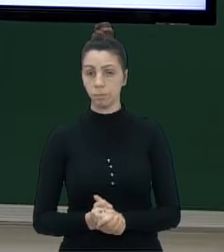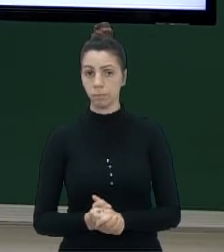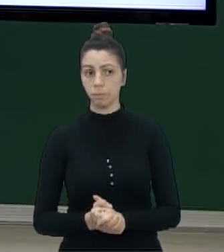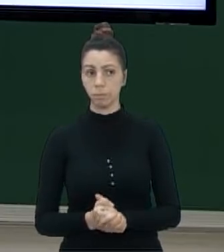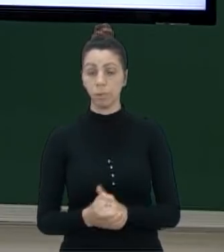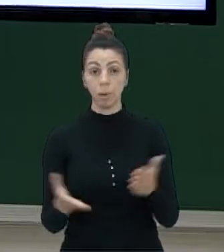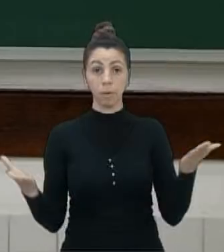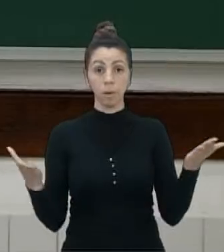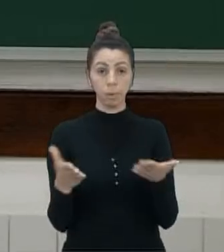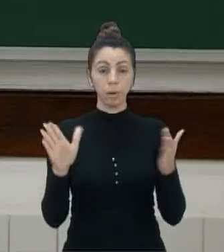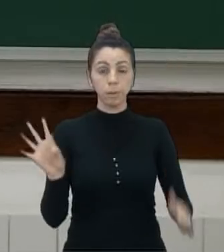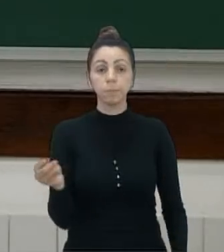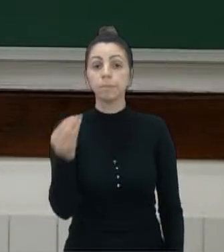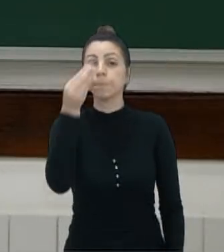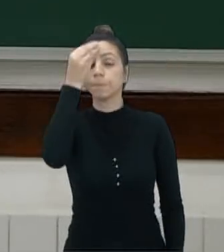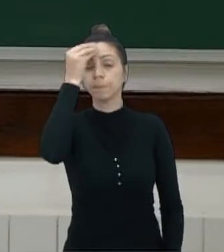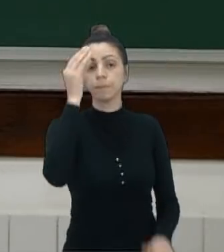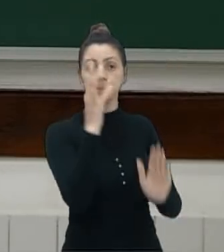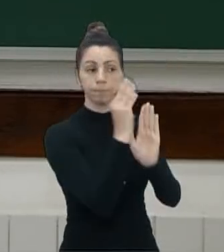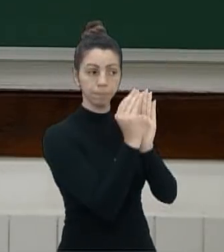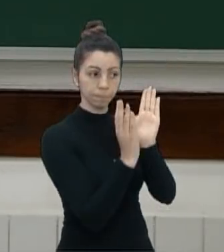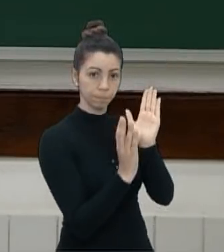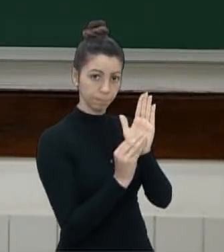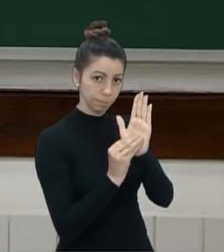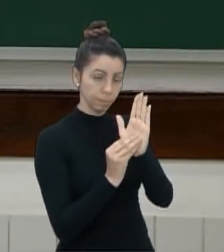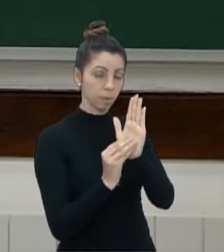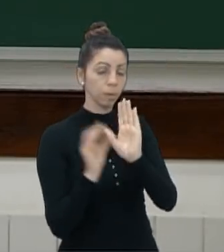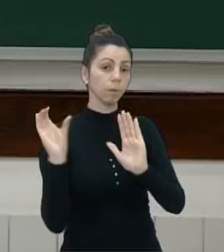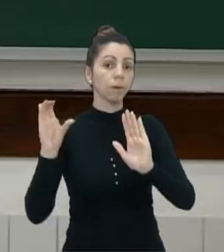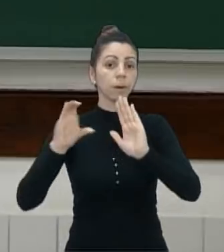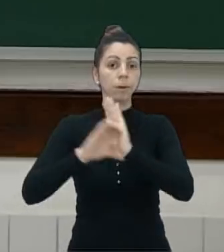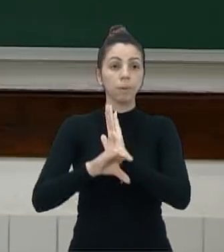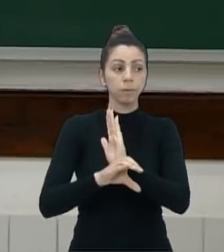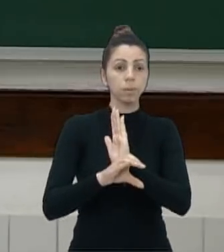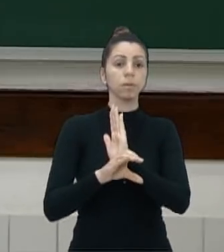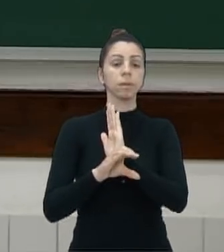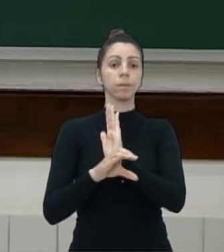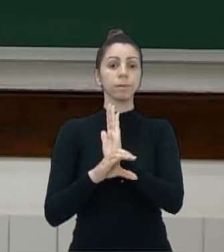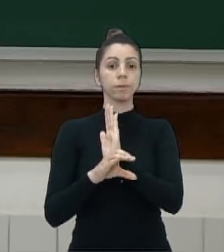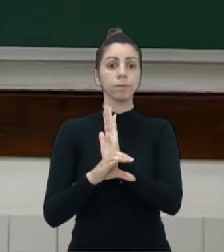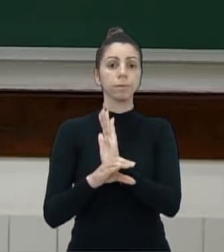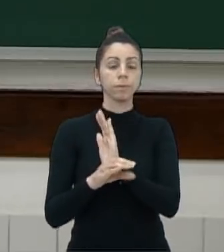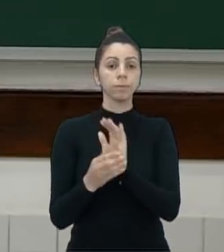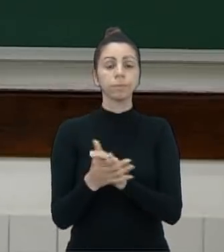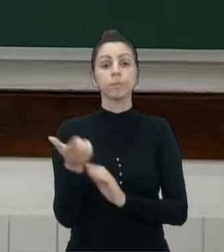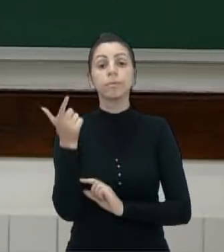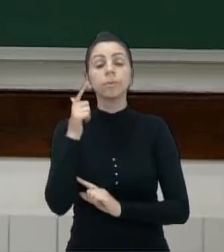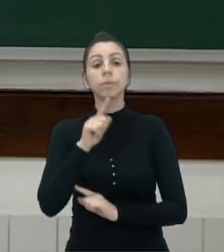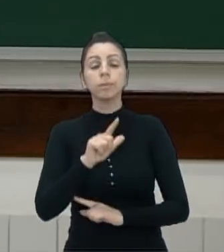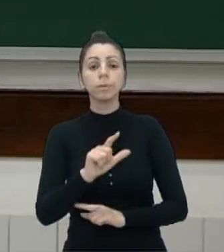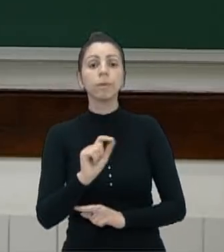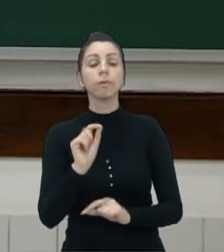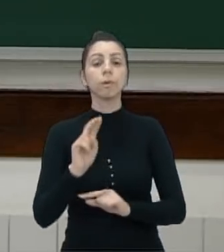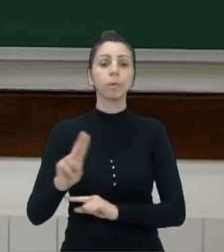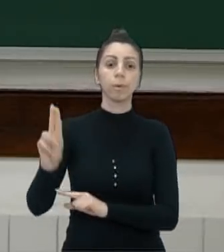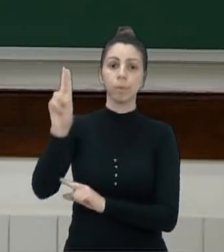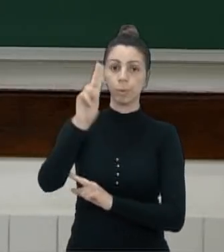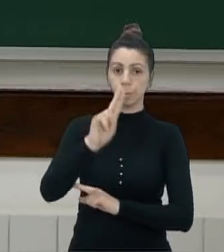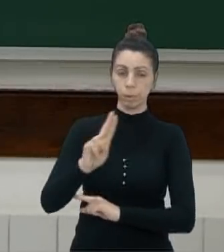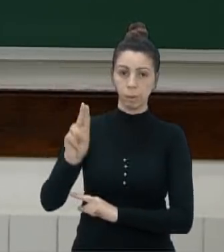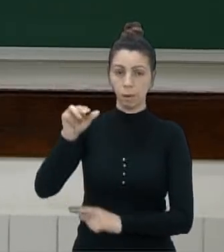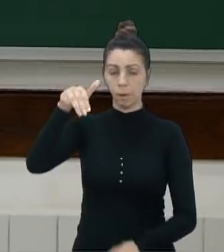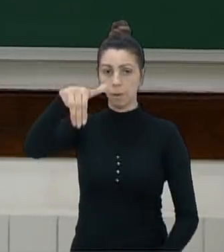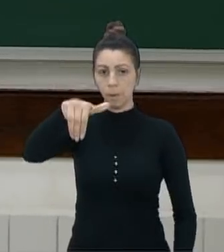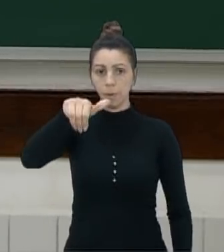Então, agora, para fixar esse conteúdo, esse conceito aí do plano cartesiano, novamente a gente vai usar a